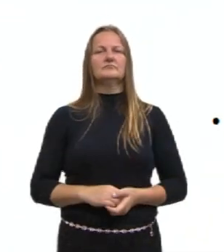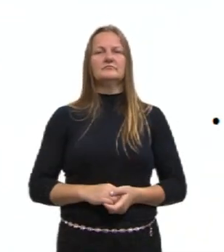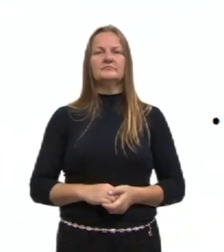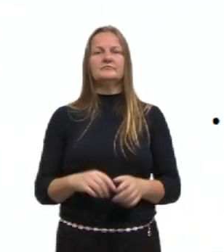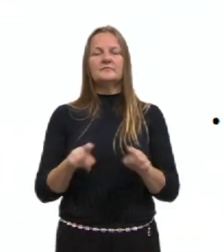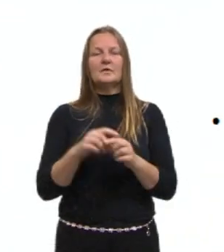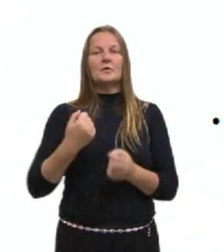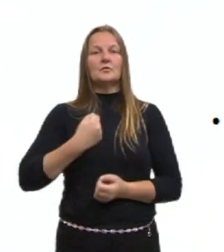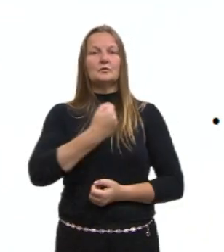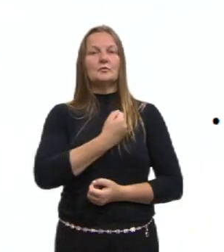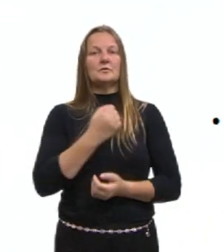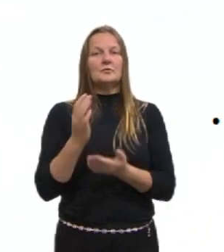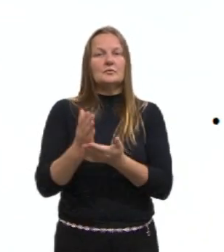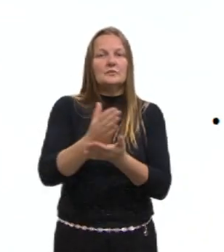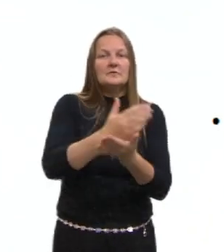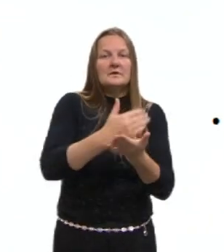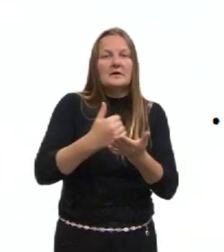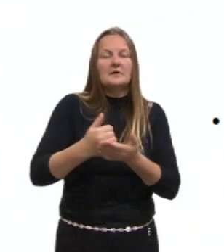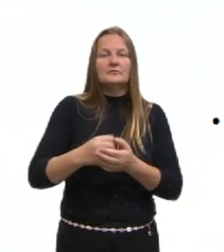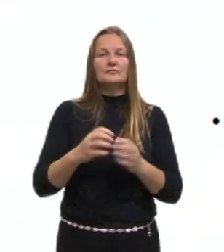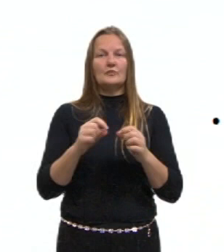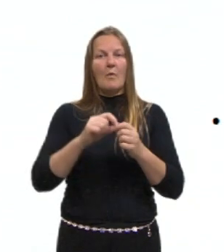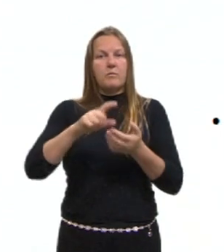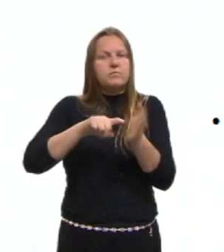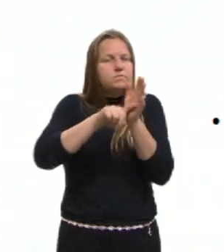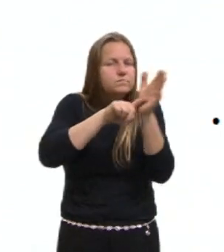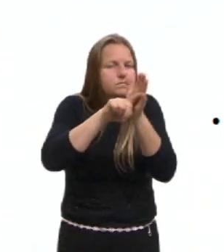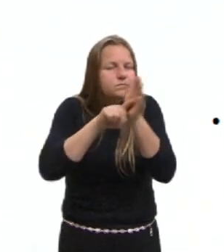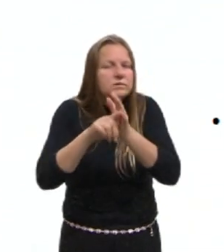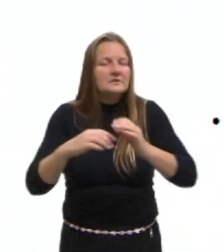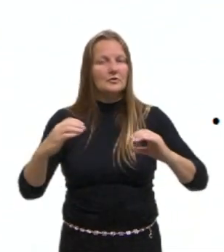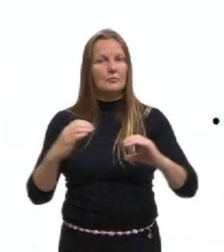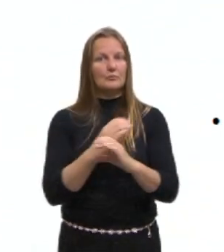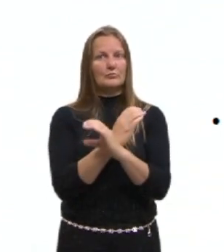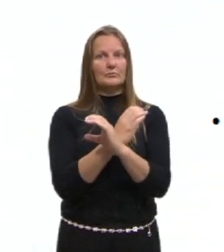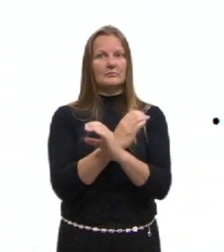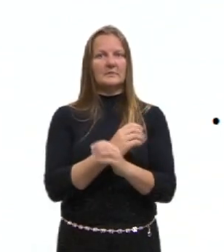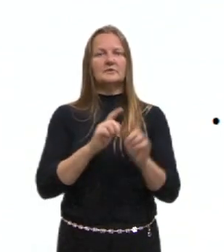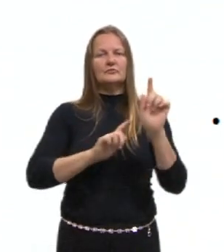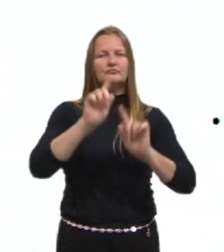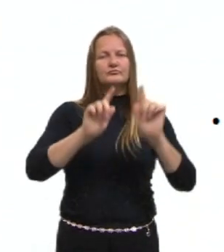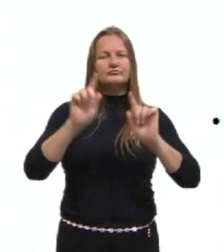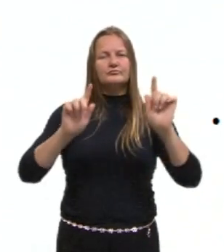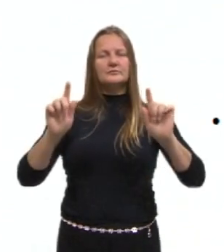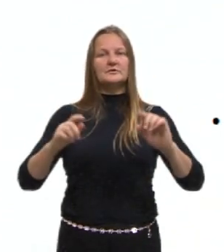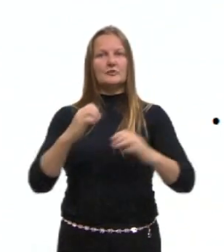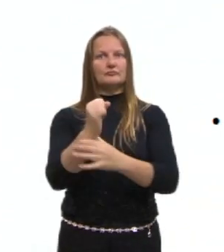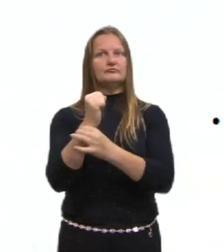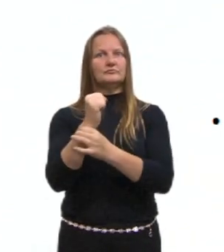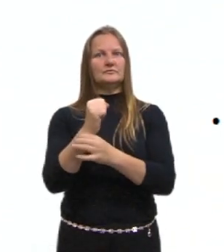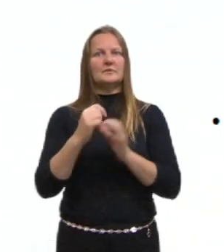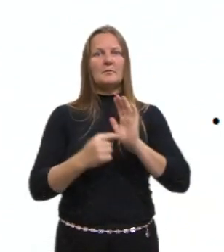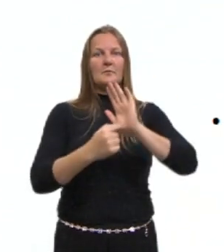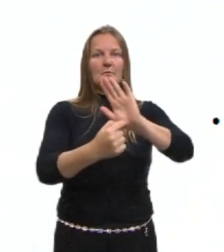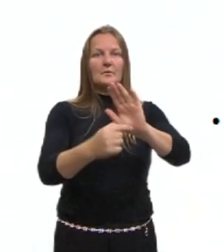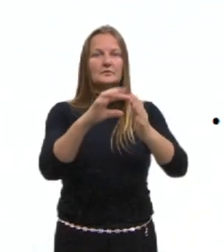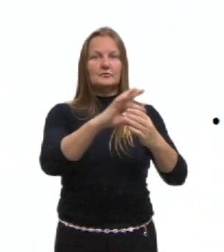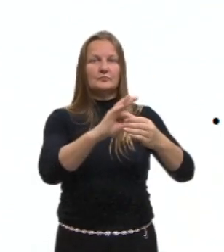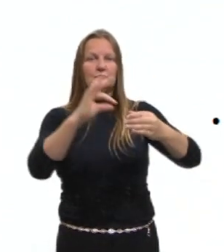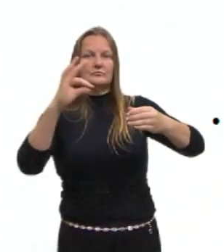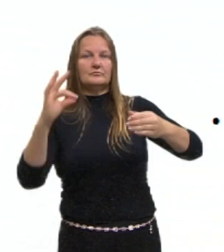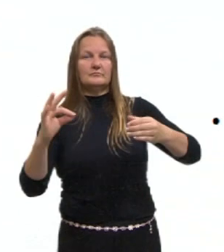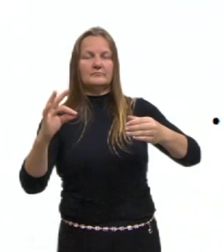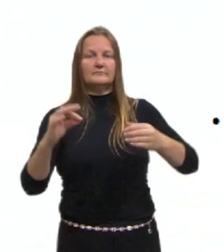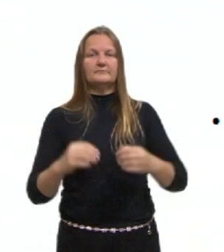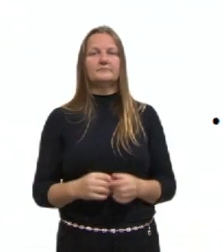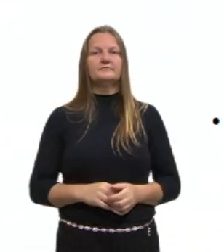o número de dados suficiente para te ter uma estatística ali que garanta aquela amostragem. Então, isso